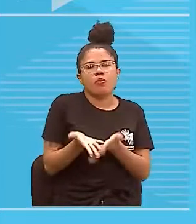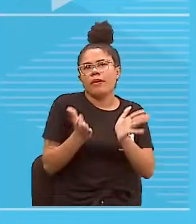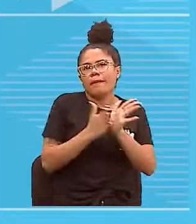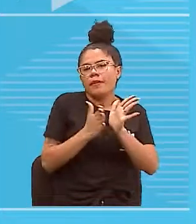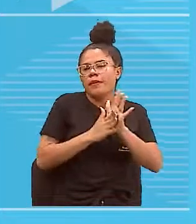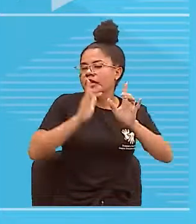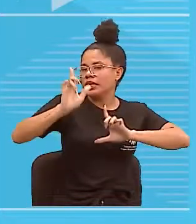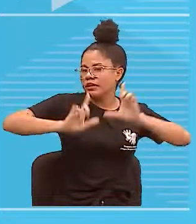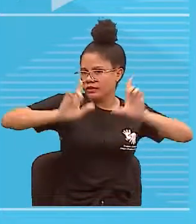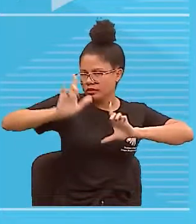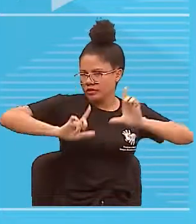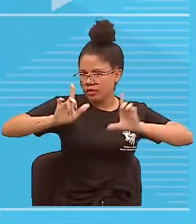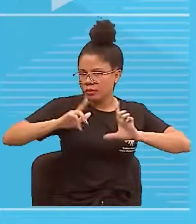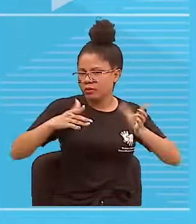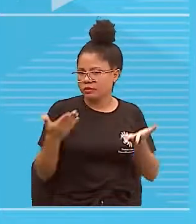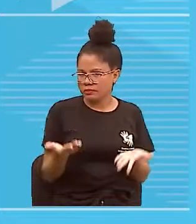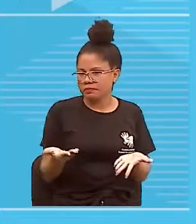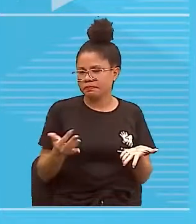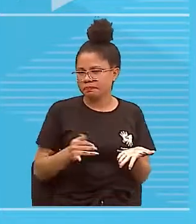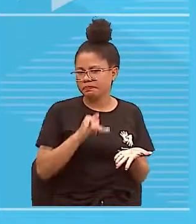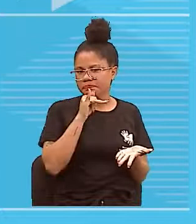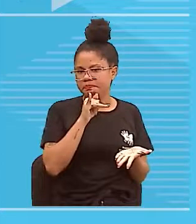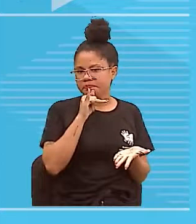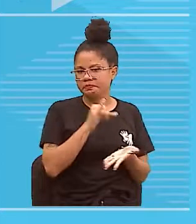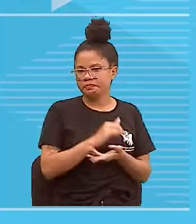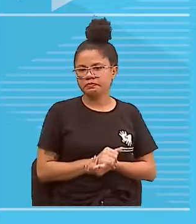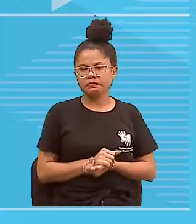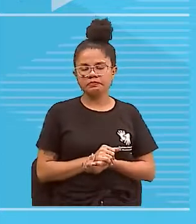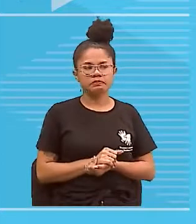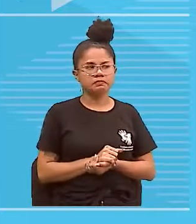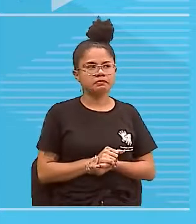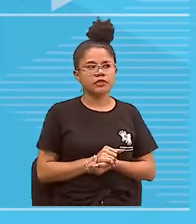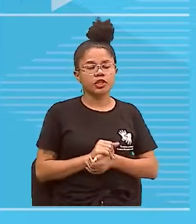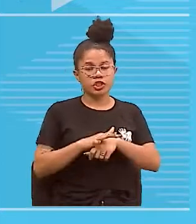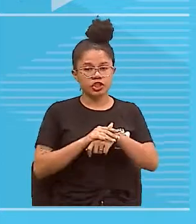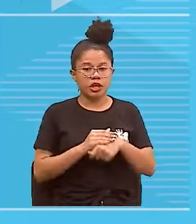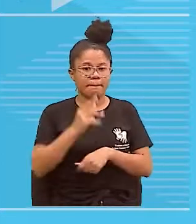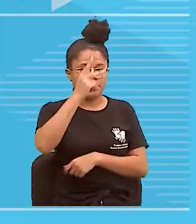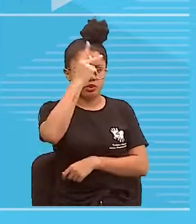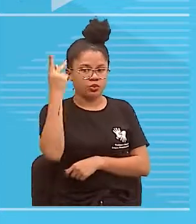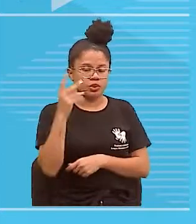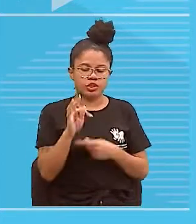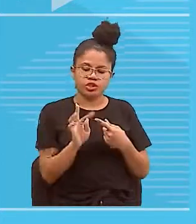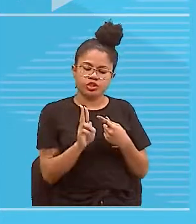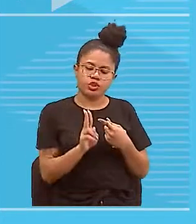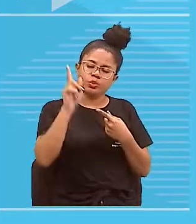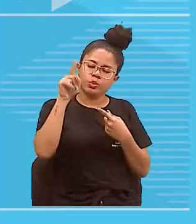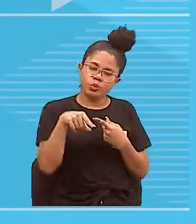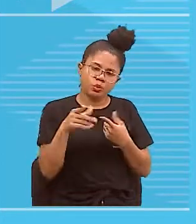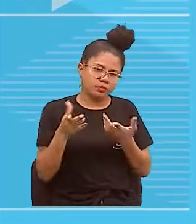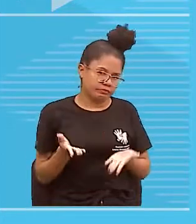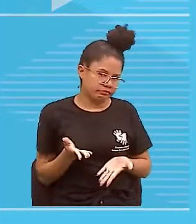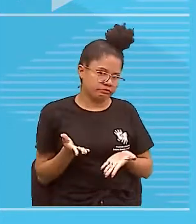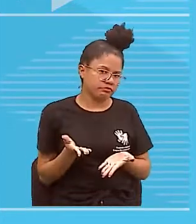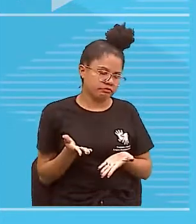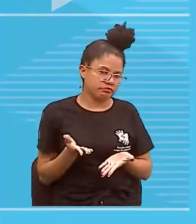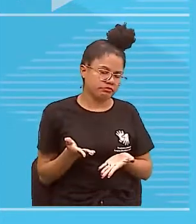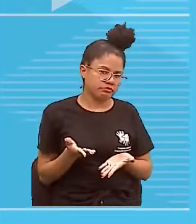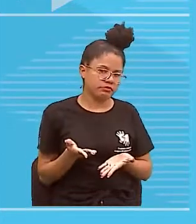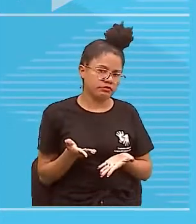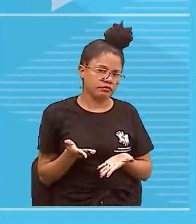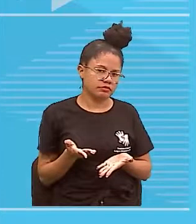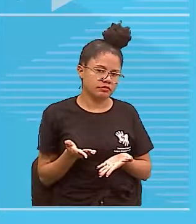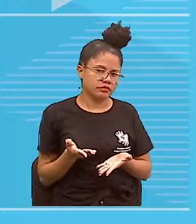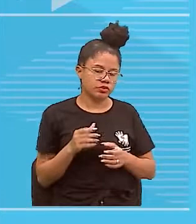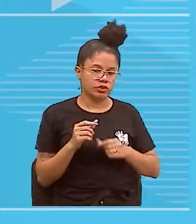propaganda Aonde se trata o interlocutor de tu né seria